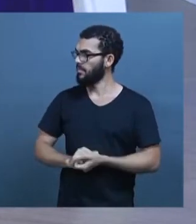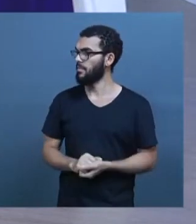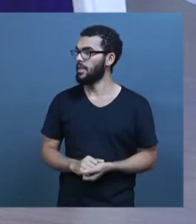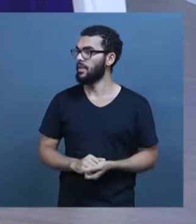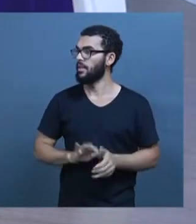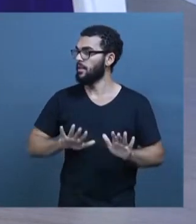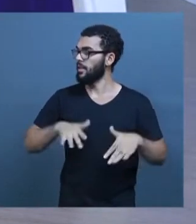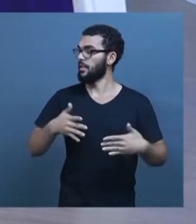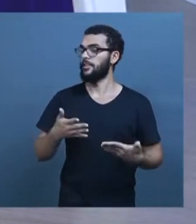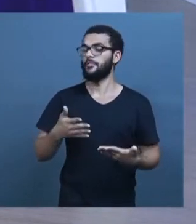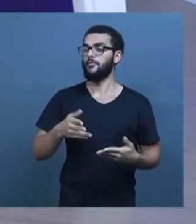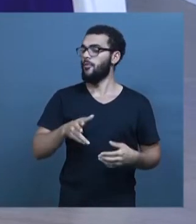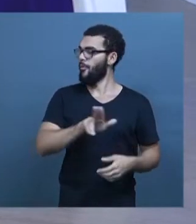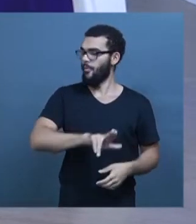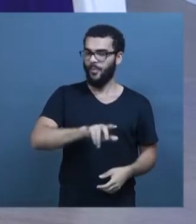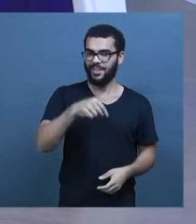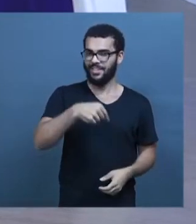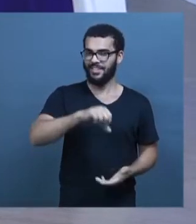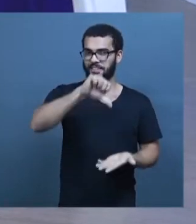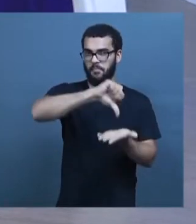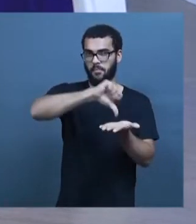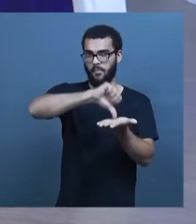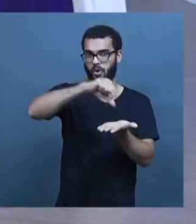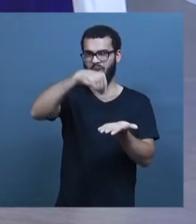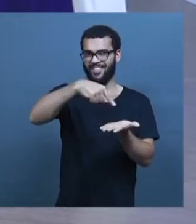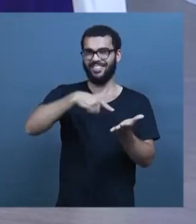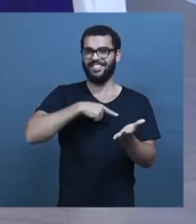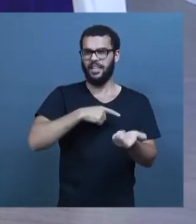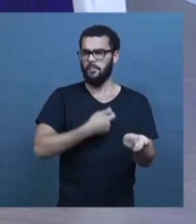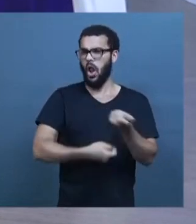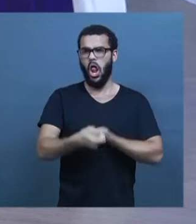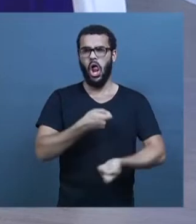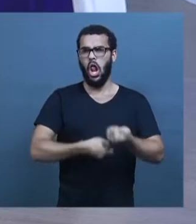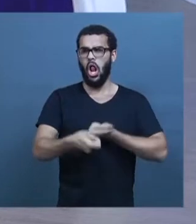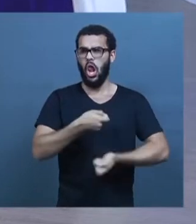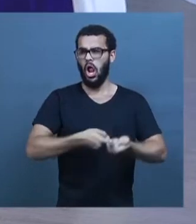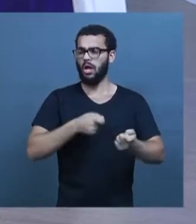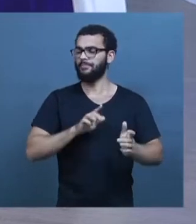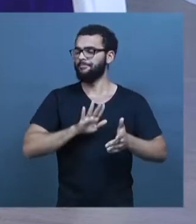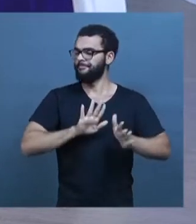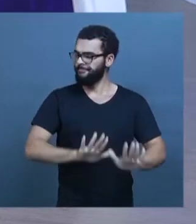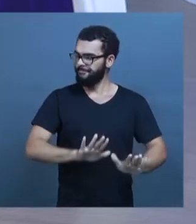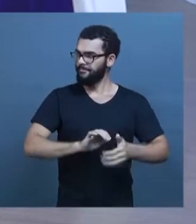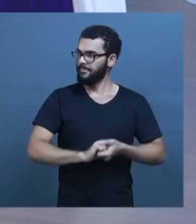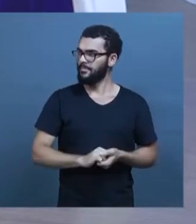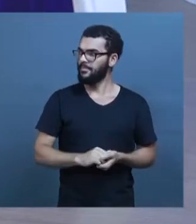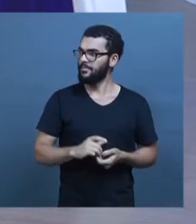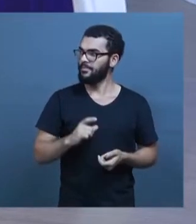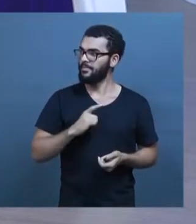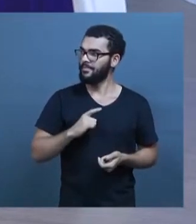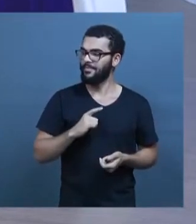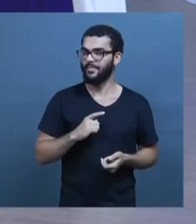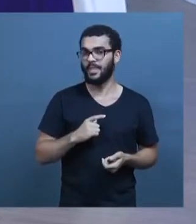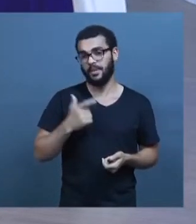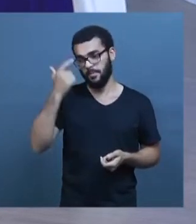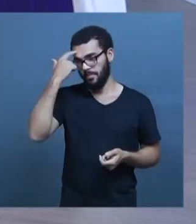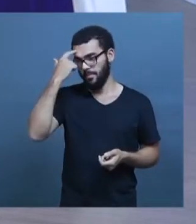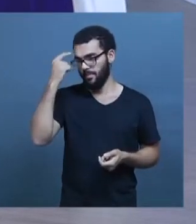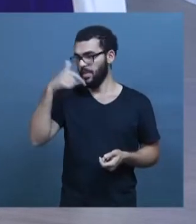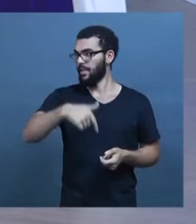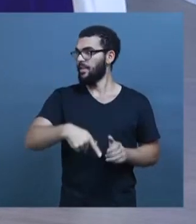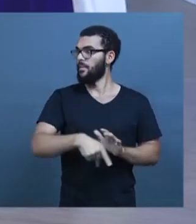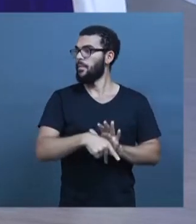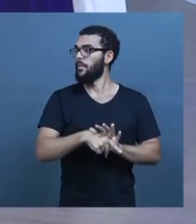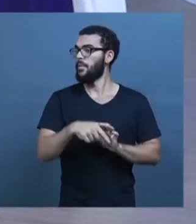né, Uberlândia como uma cidade polo de negócios, né, para todo o Brasil. E muitos saíram, imagino, são cases de sucesso da Fagem,